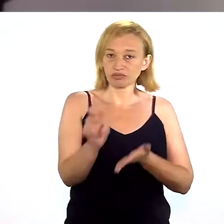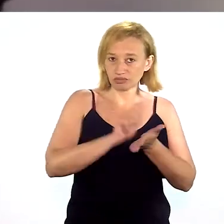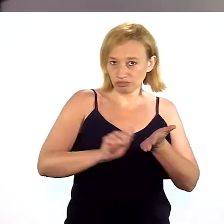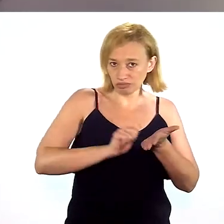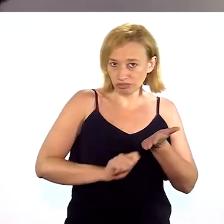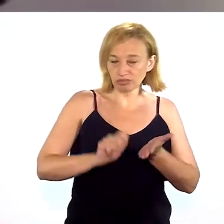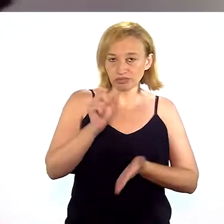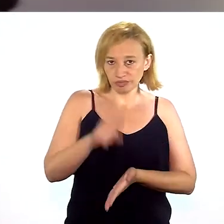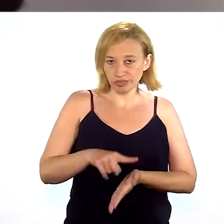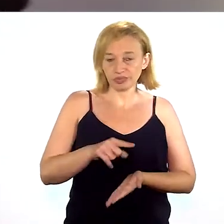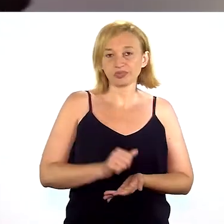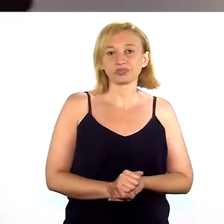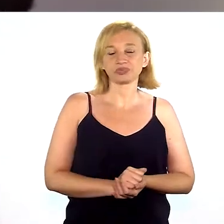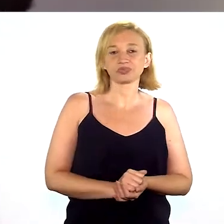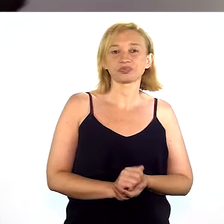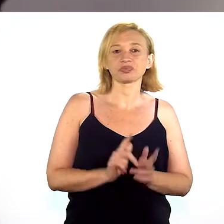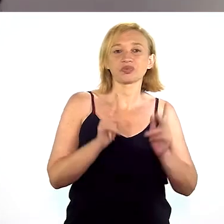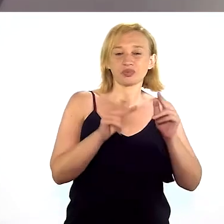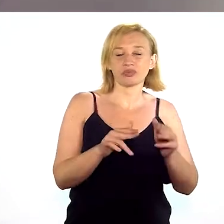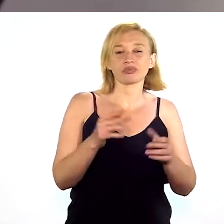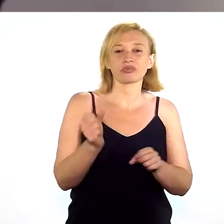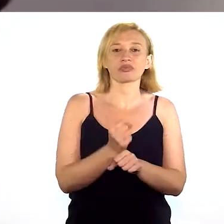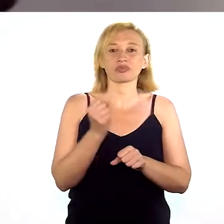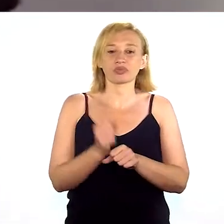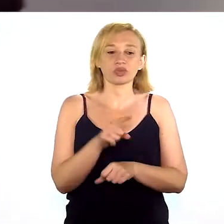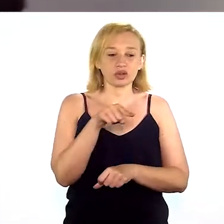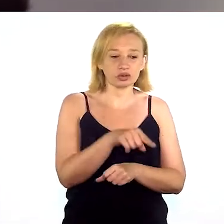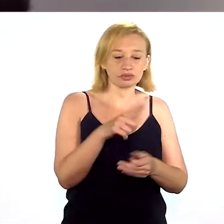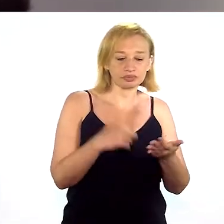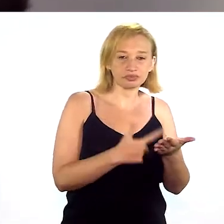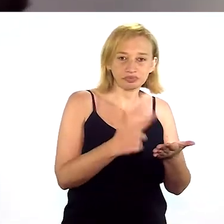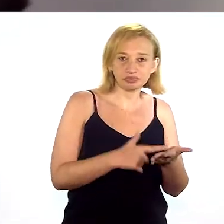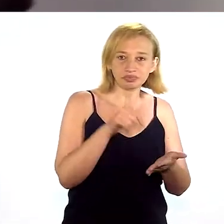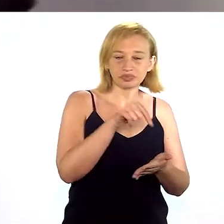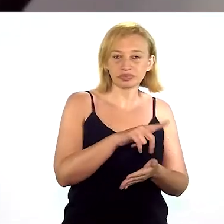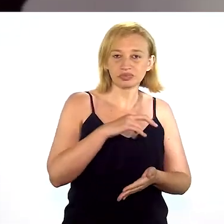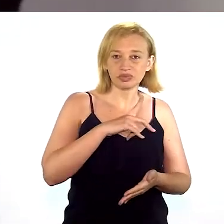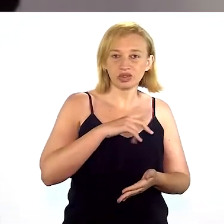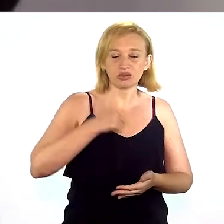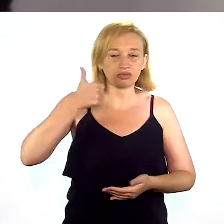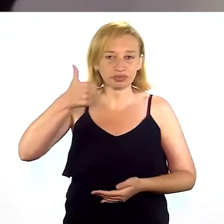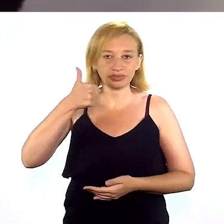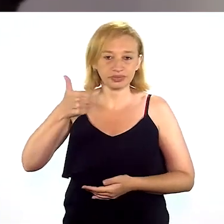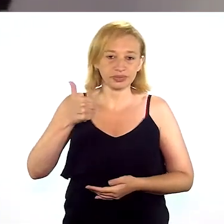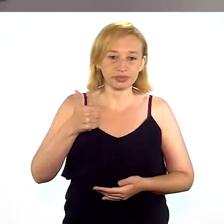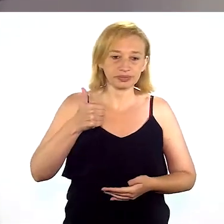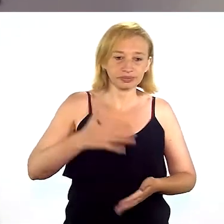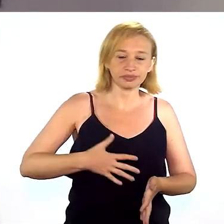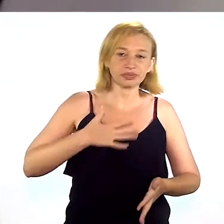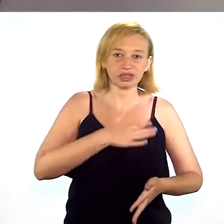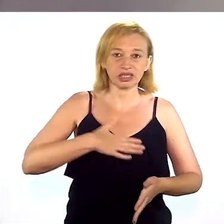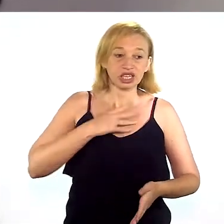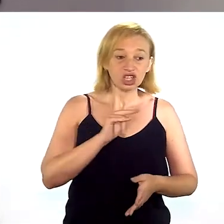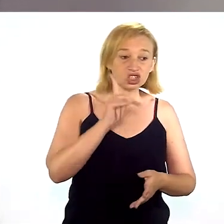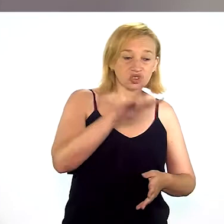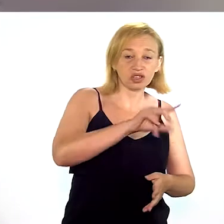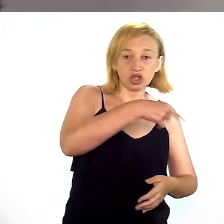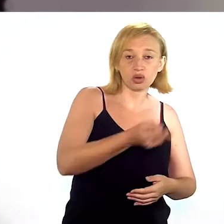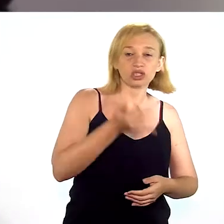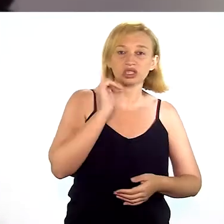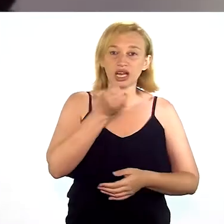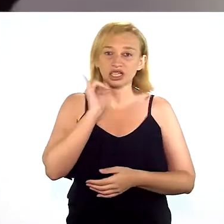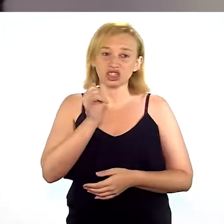personalidade mesmo de escrita. Né? Da mesma forma que essa obra ela tem uma positividade que me agrada, diferente de